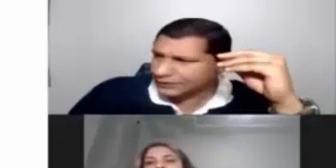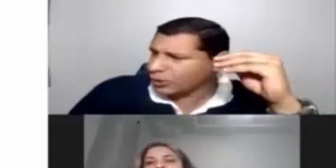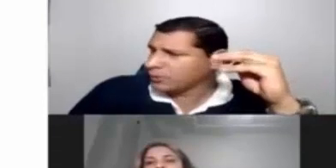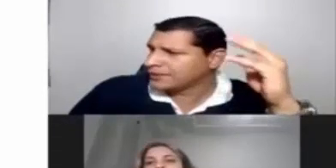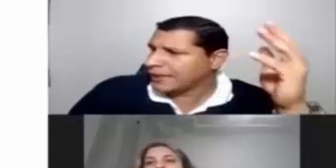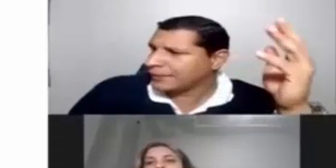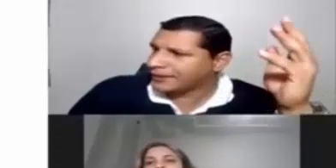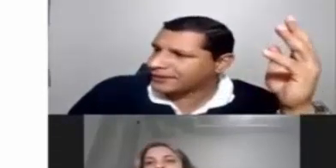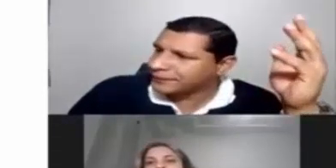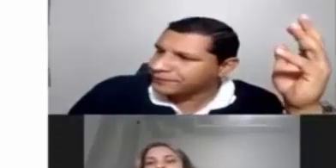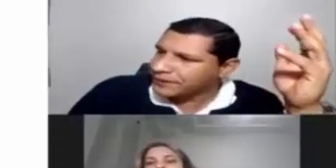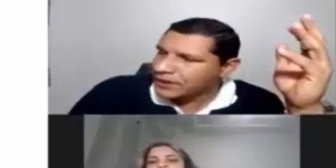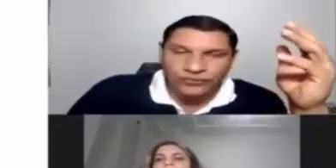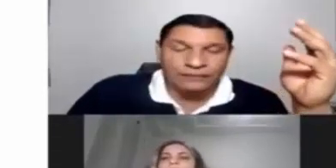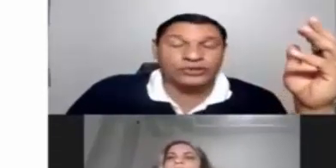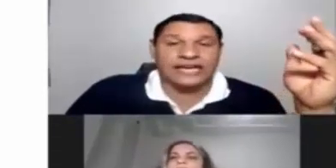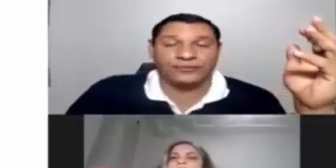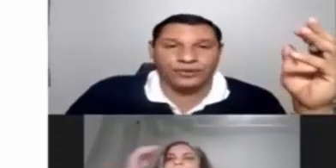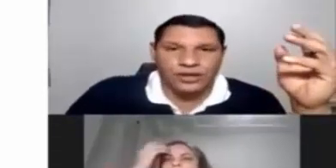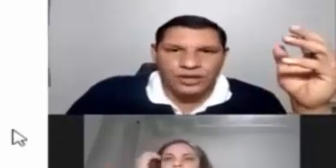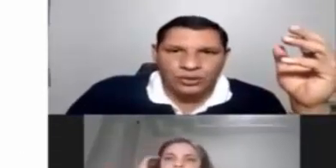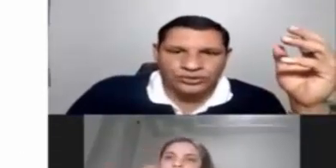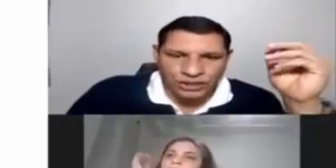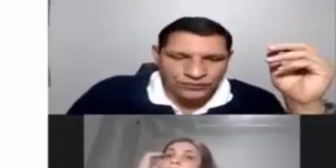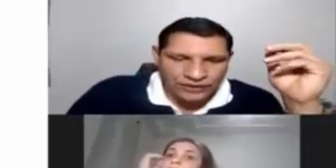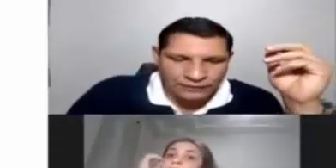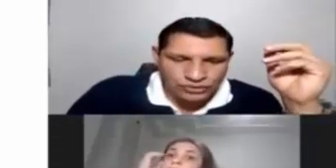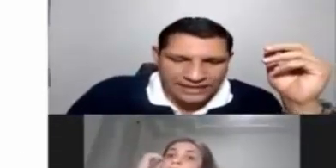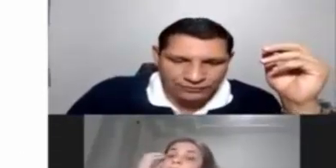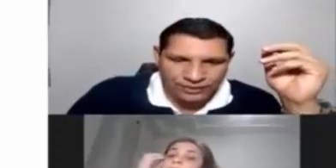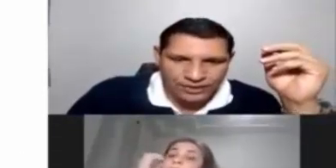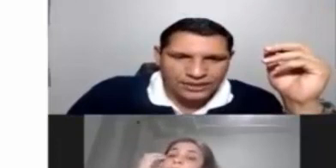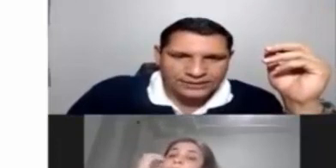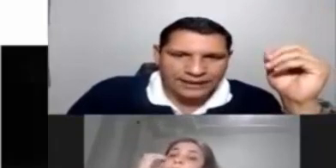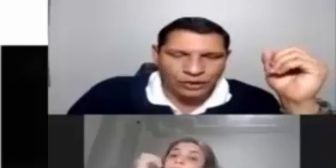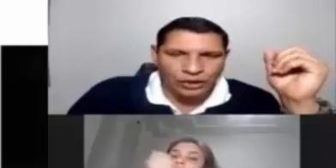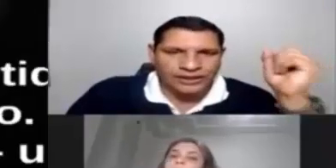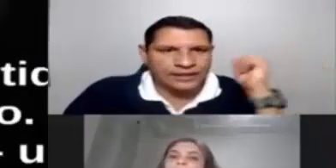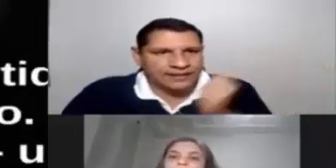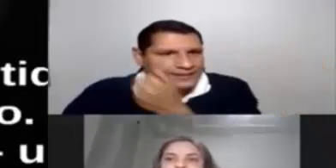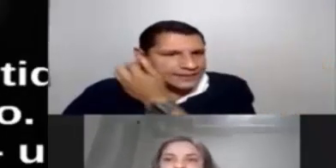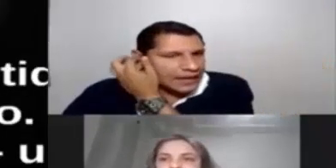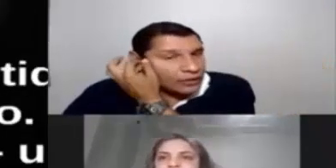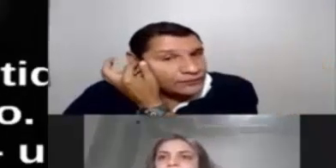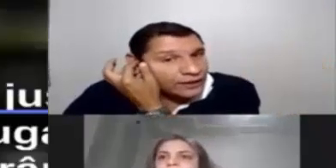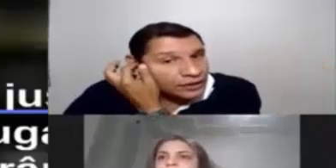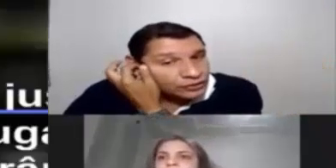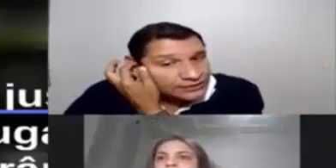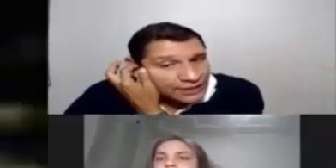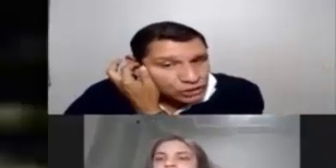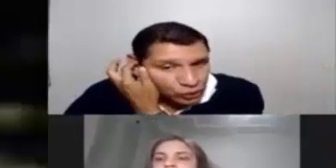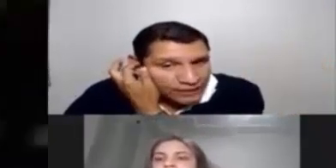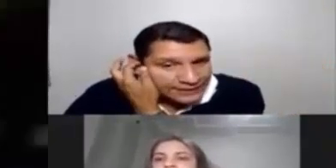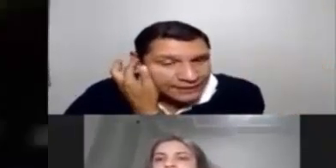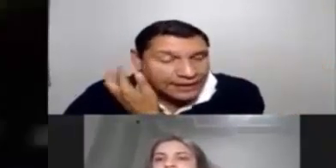qual o nome desse camarada aqui Flávio José o texto de Flávio José olha o que ele vai dizer agora ele falando